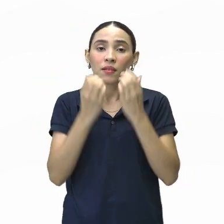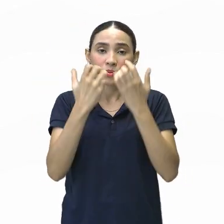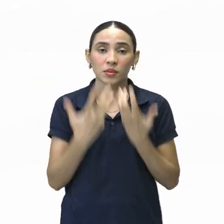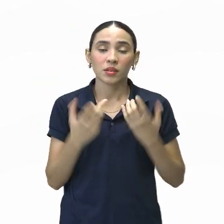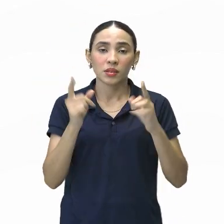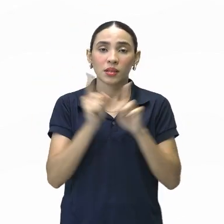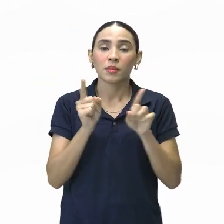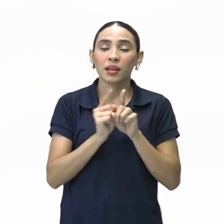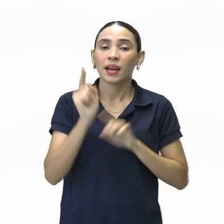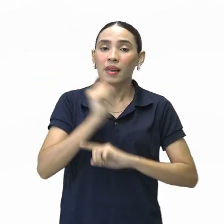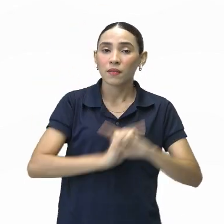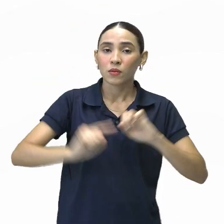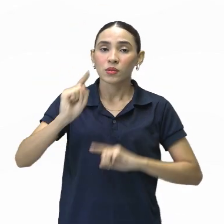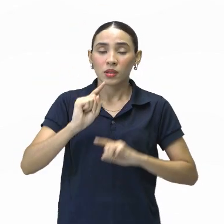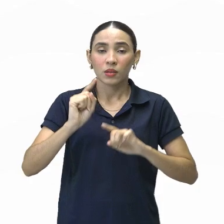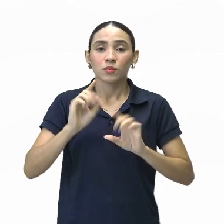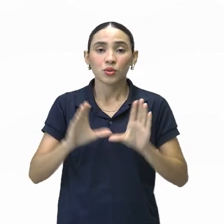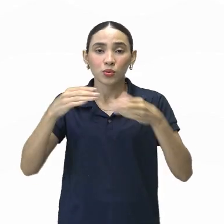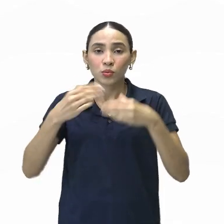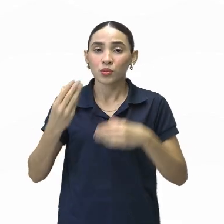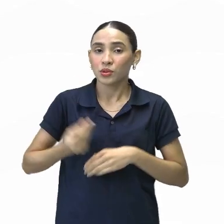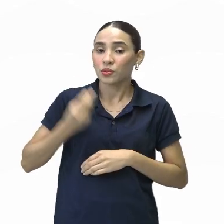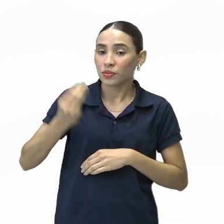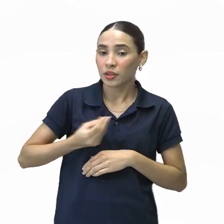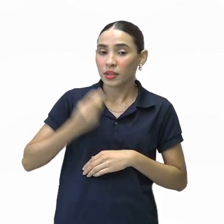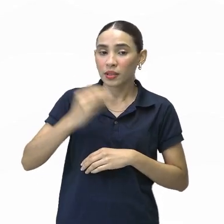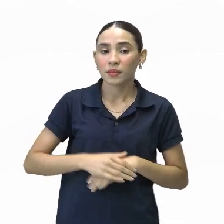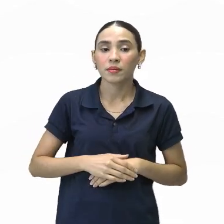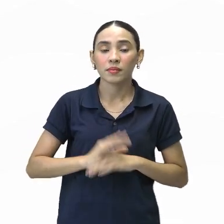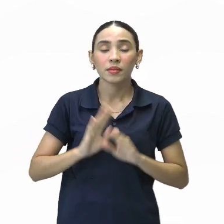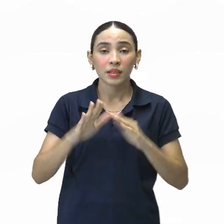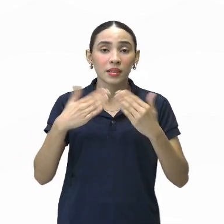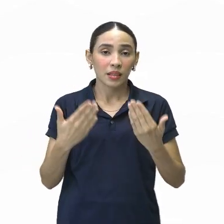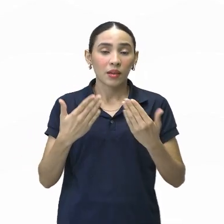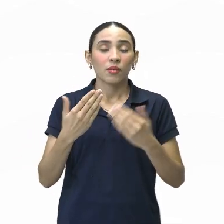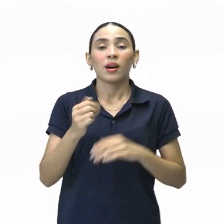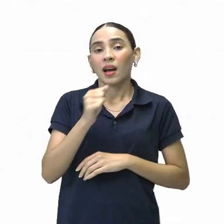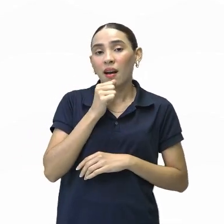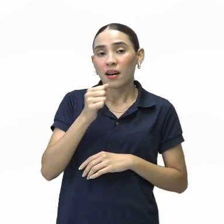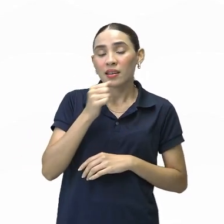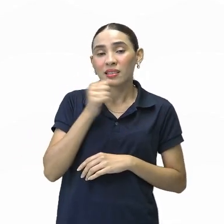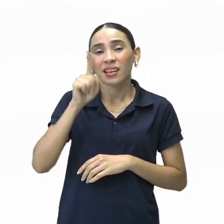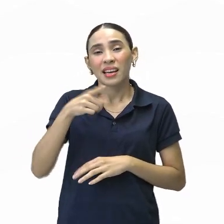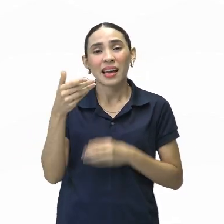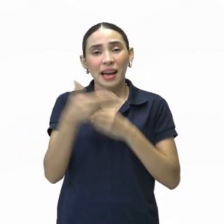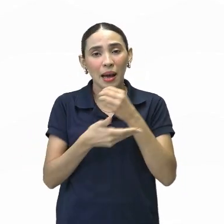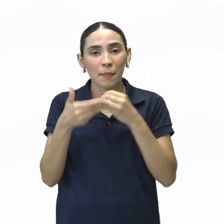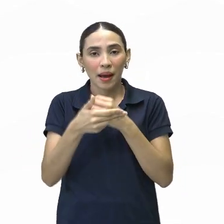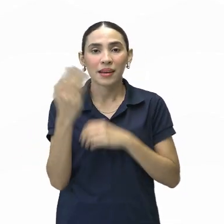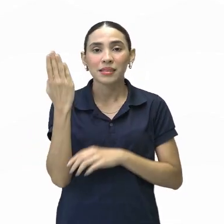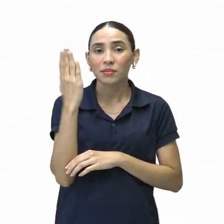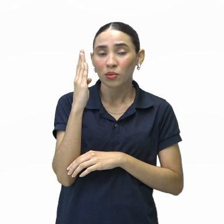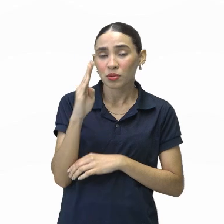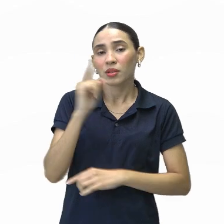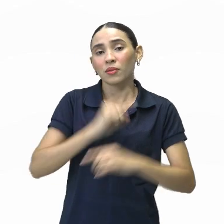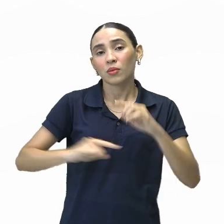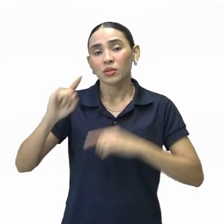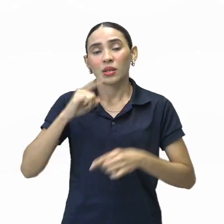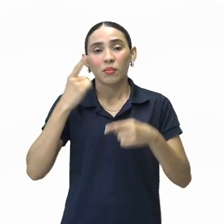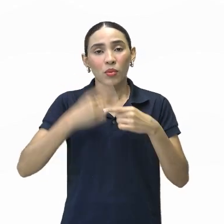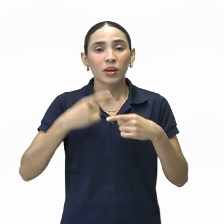sobre a evolução das espécies. E a seleção natural ainda é a base da biologia evolutiva porque